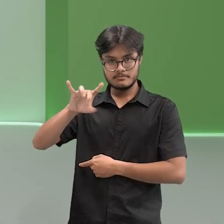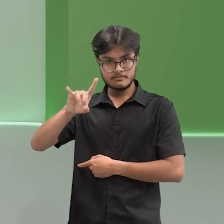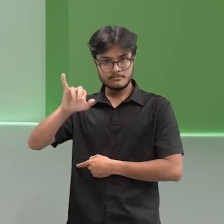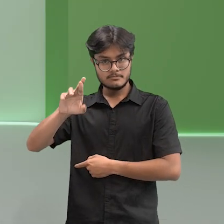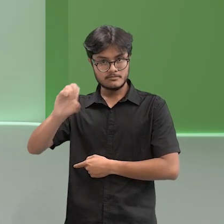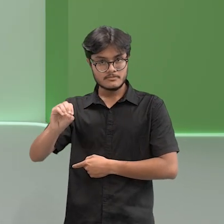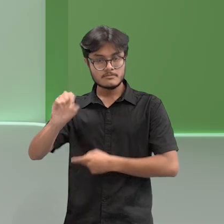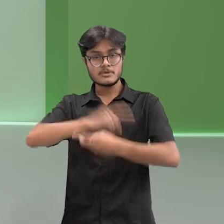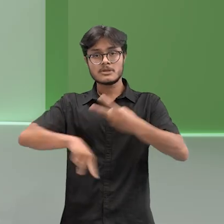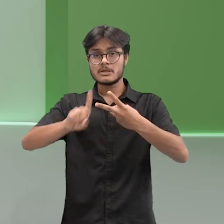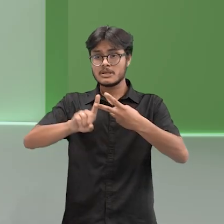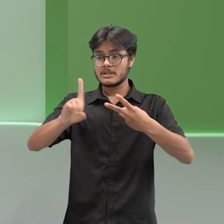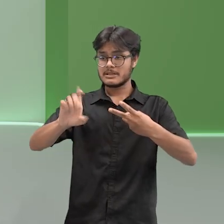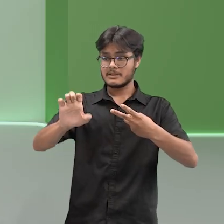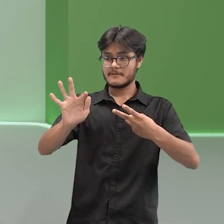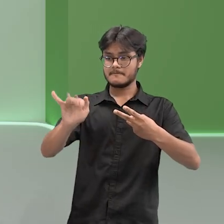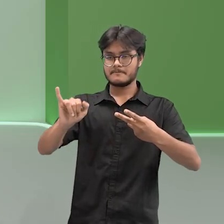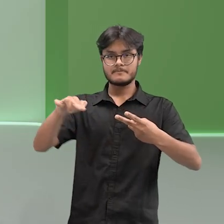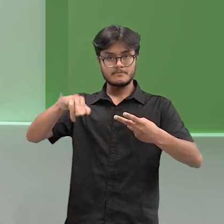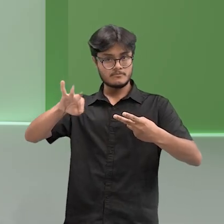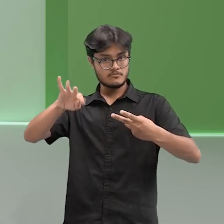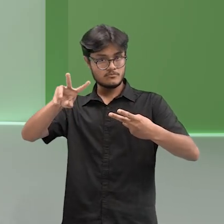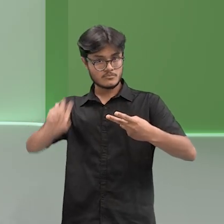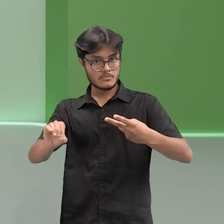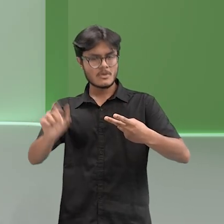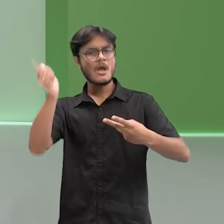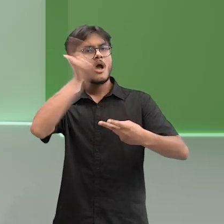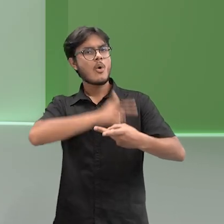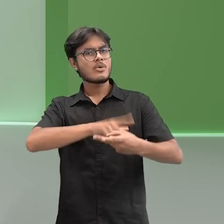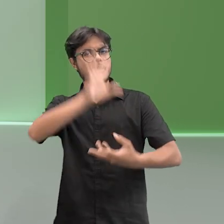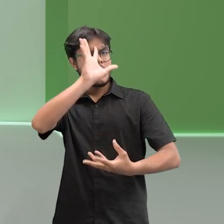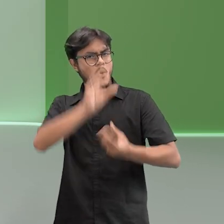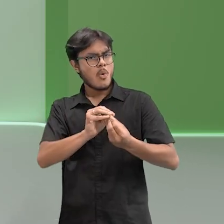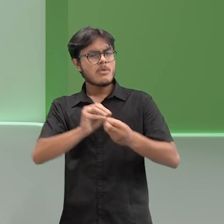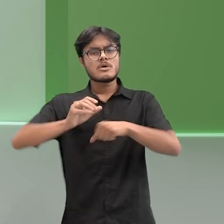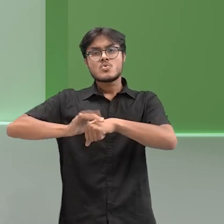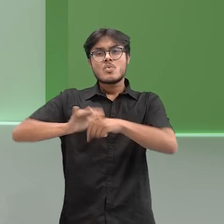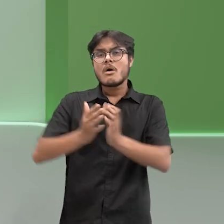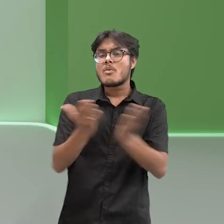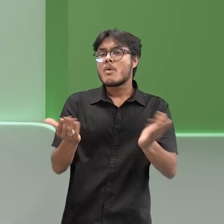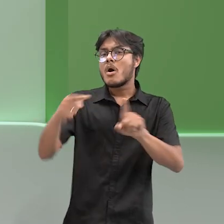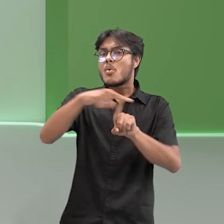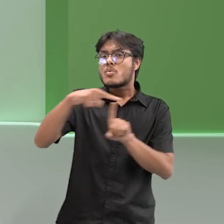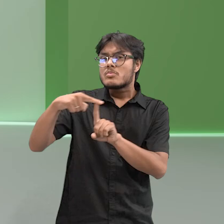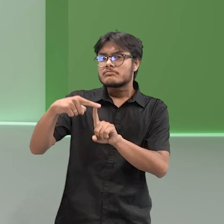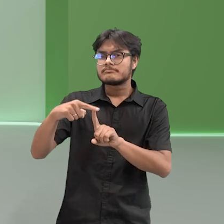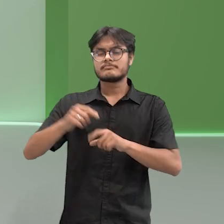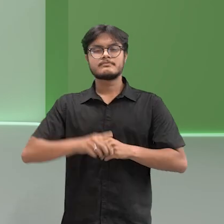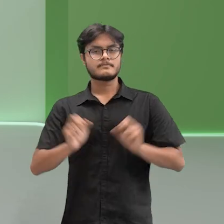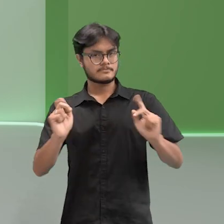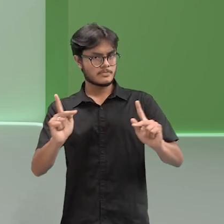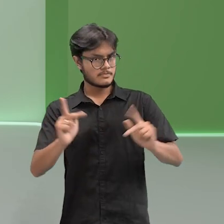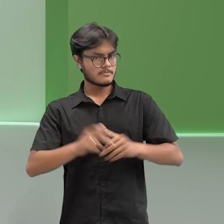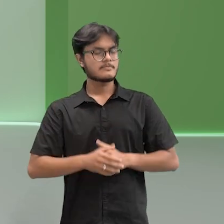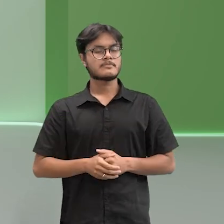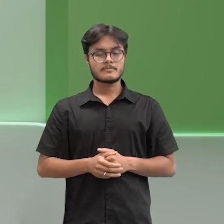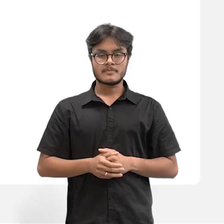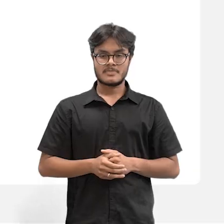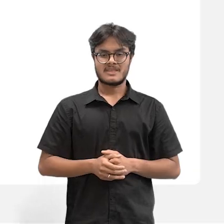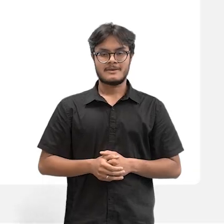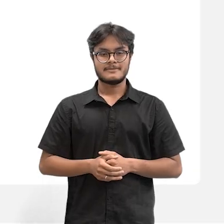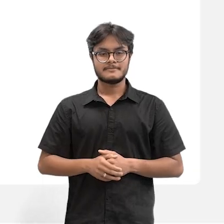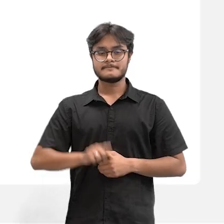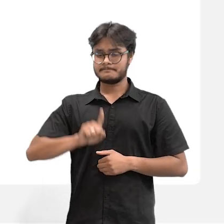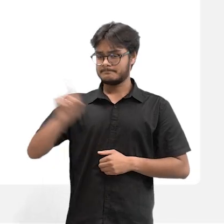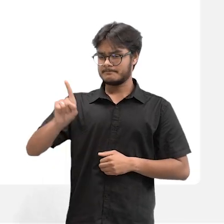para a gente definir qual doença vai afetar o ser humano ou o animal. Tudo bem? E vamos aqui para a